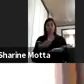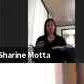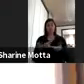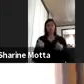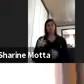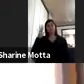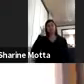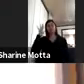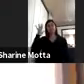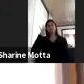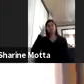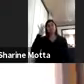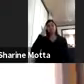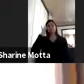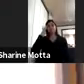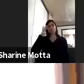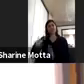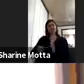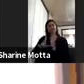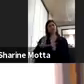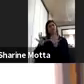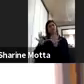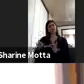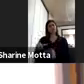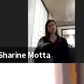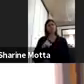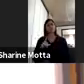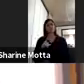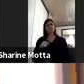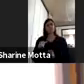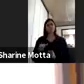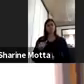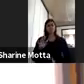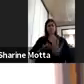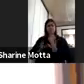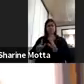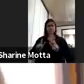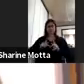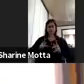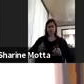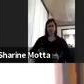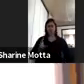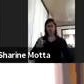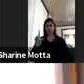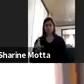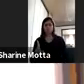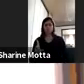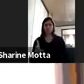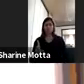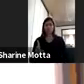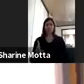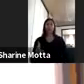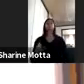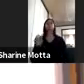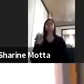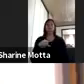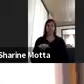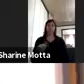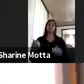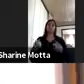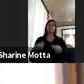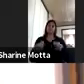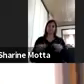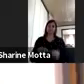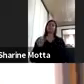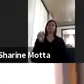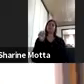aquilo que a gente não tinha certeza. Mas será que eu preciso defender direitos humanos mesmo? Será que eu preciso de direito ao trabalho mesmo? Gente, agora a gente vai ter